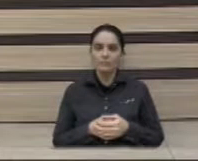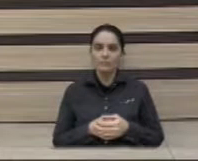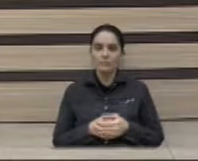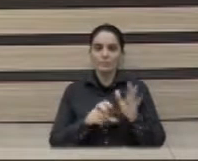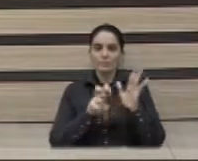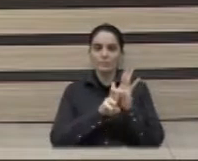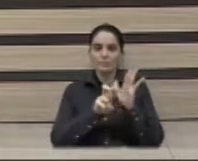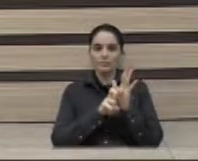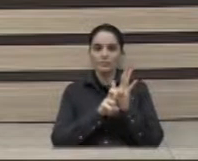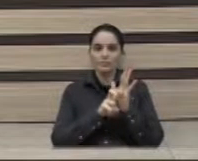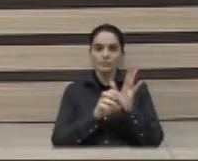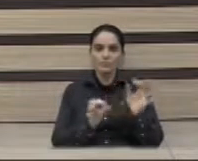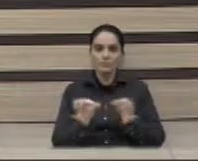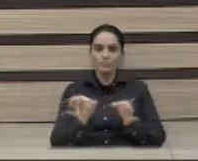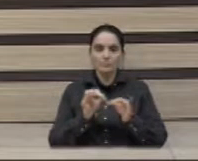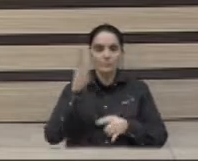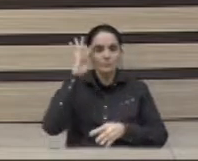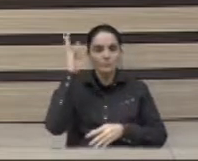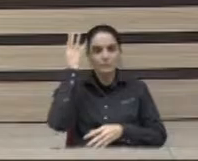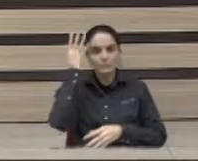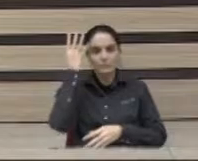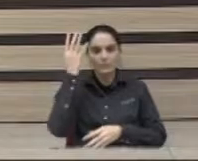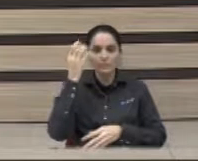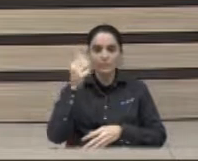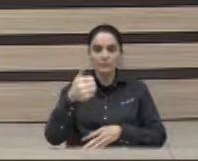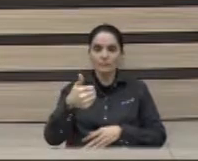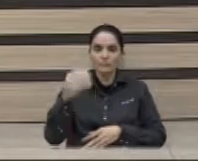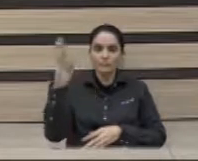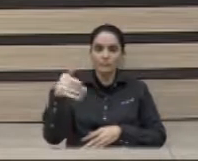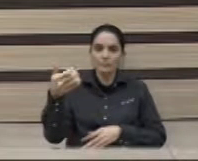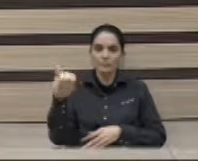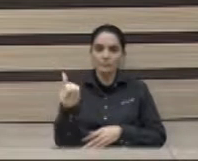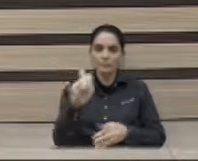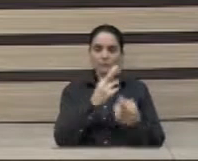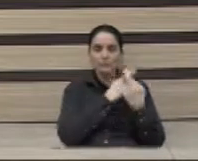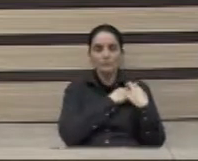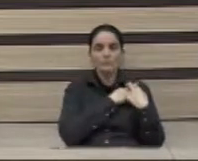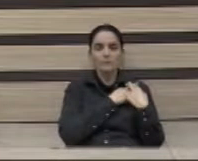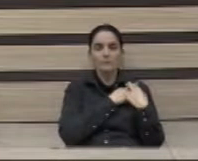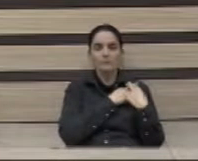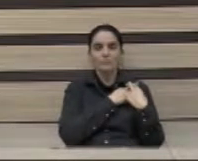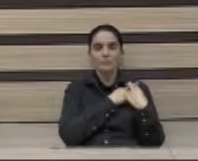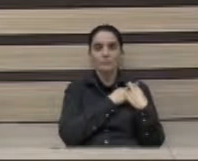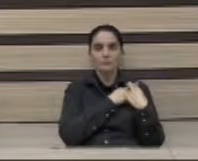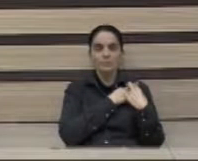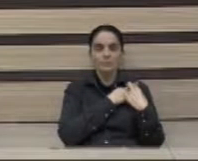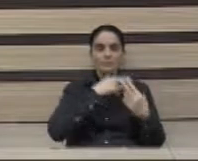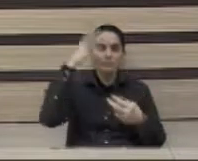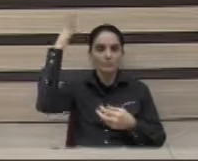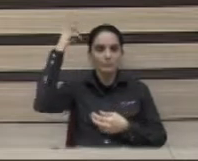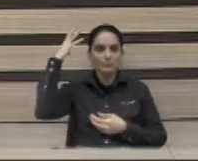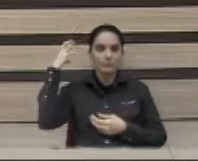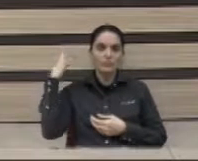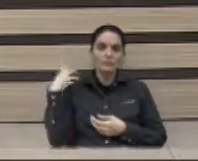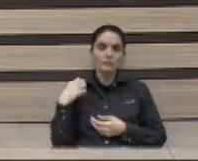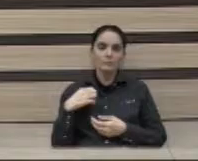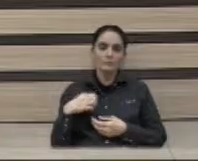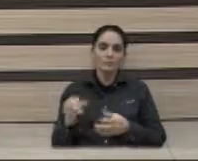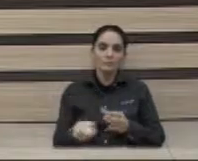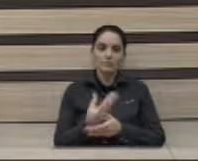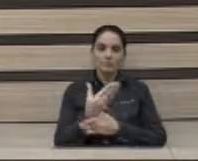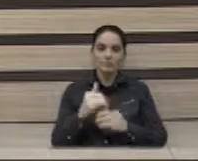número 5, projeto de resolução número 1/2016, de autoria da nobre vereadora Lu Bogo, que